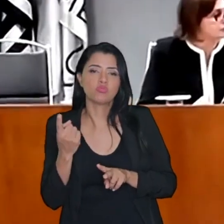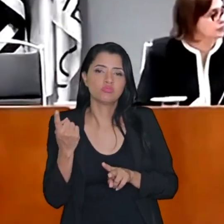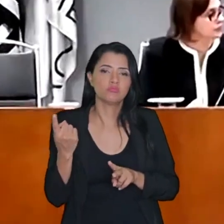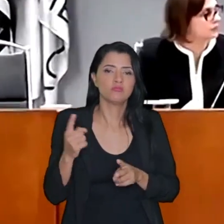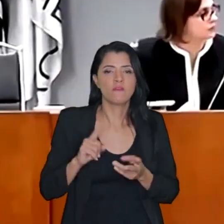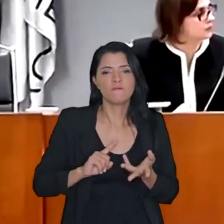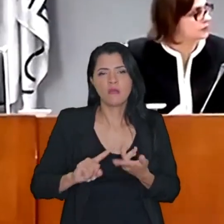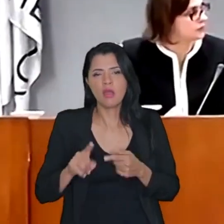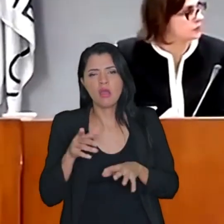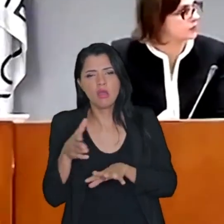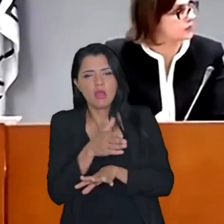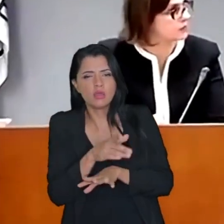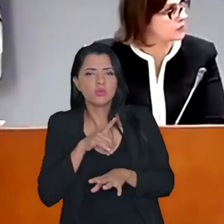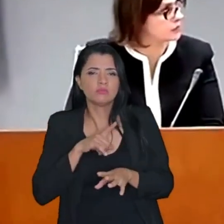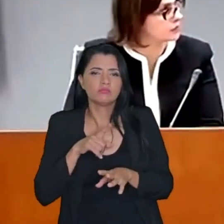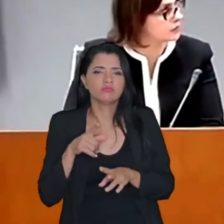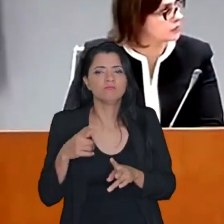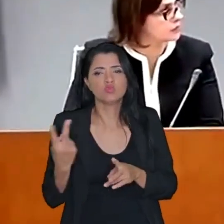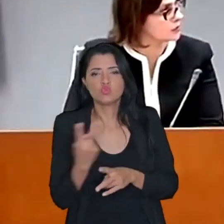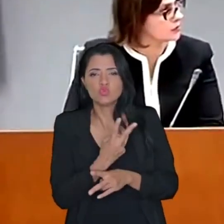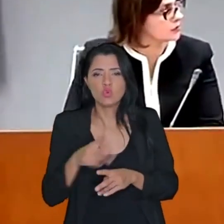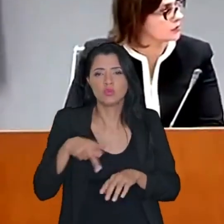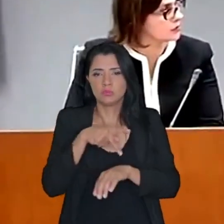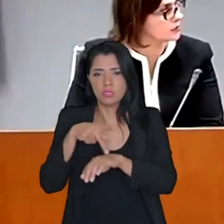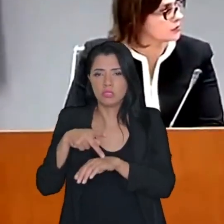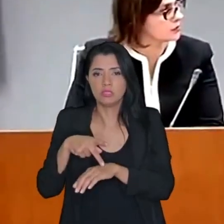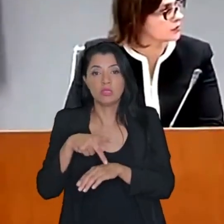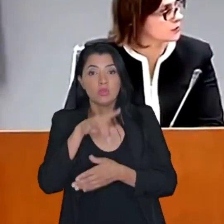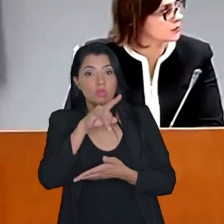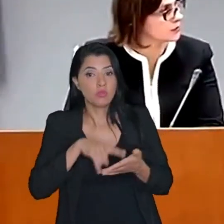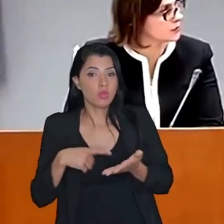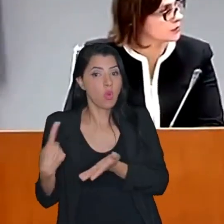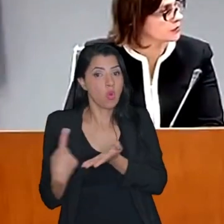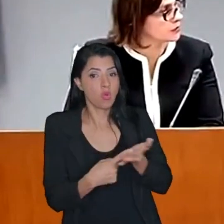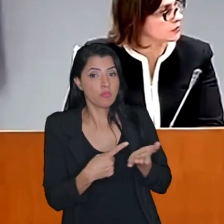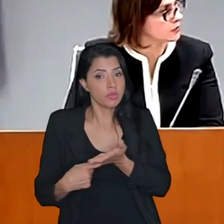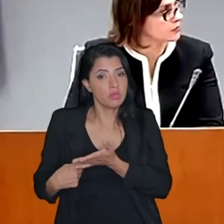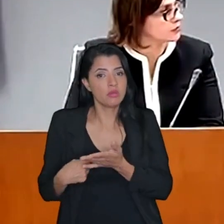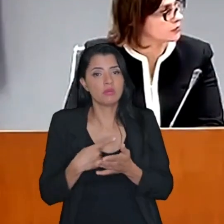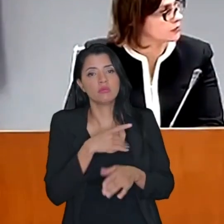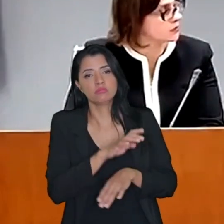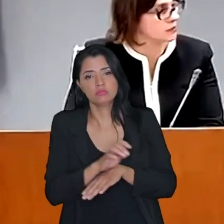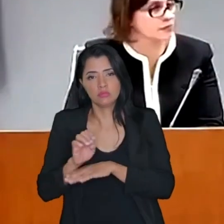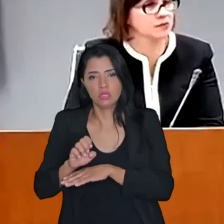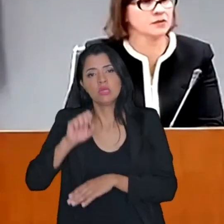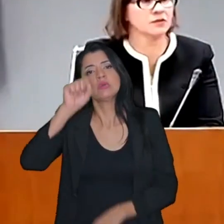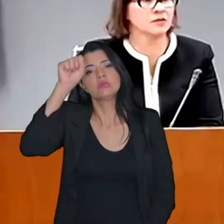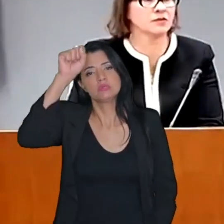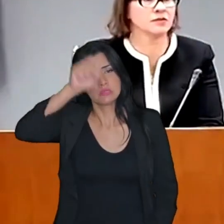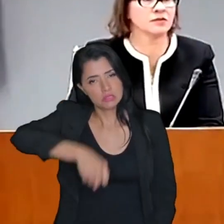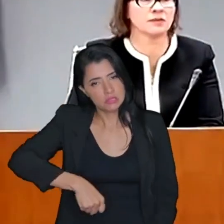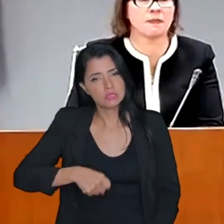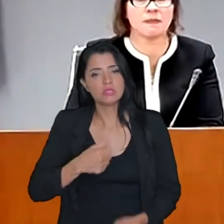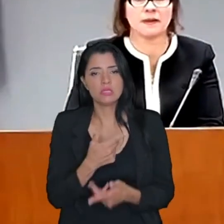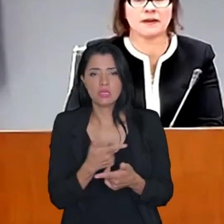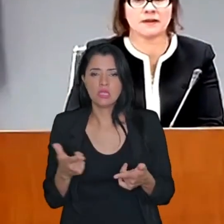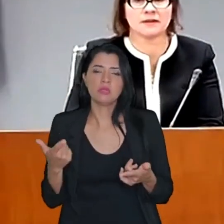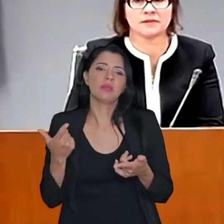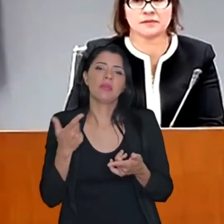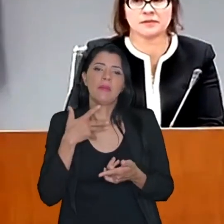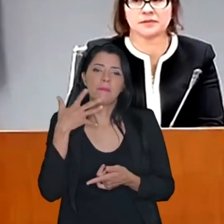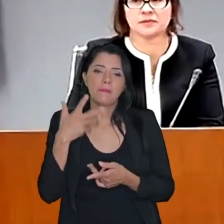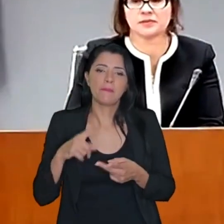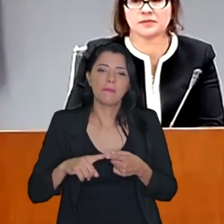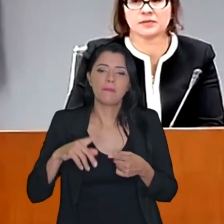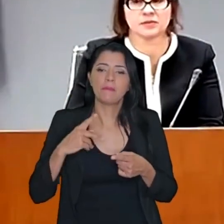como documentos que obrigam os estados entre si. Então, sim, a Convenção de Mérida, a Convenção de